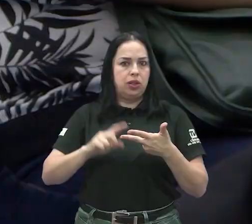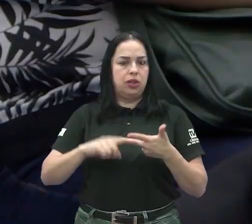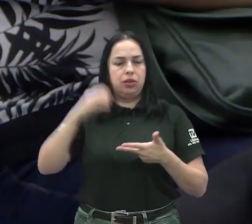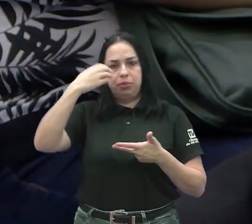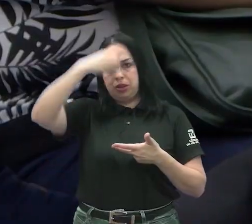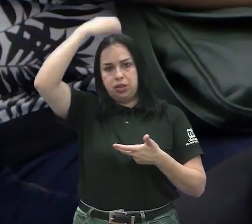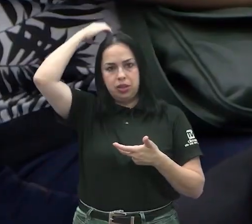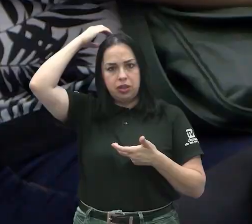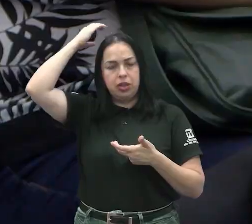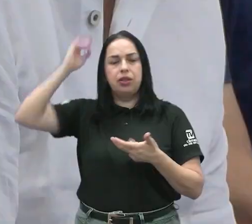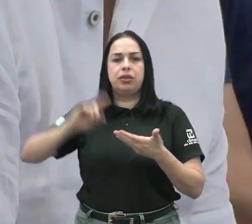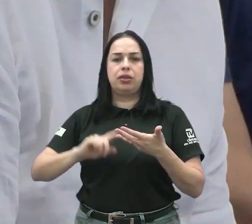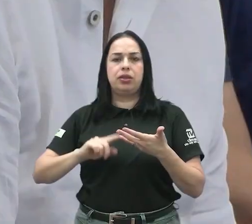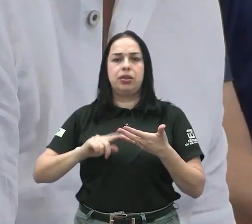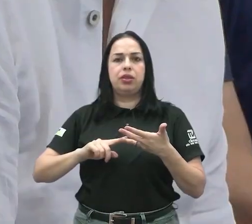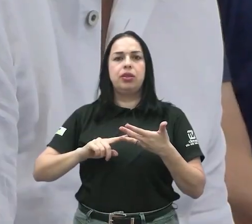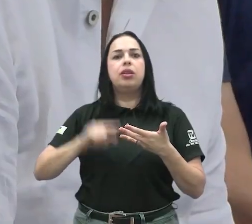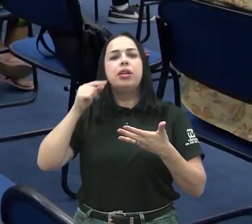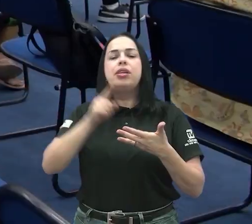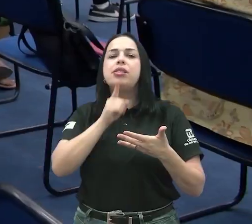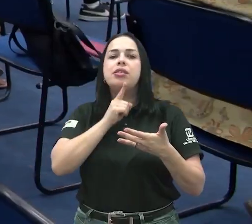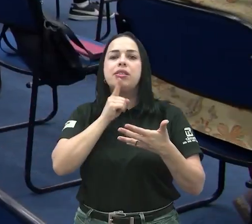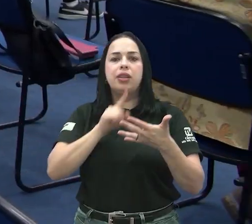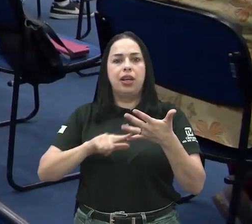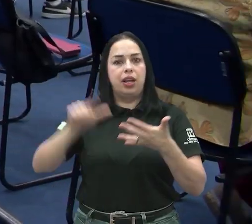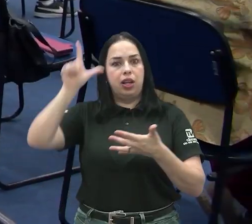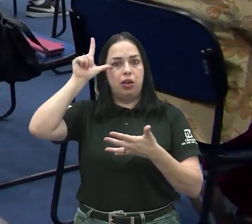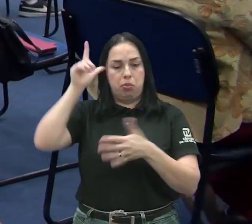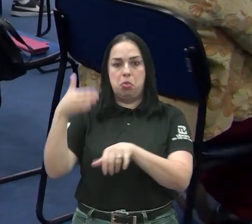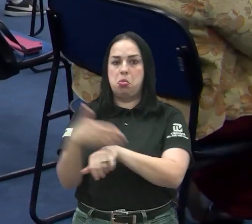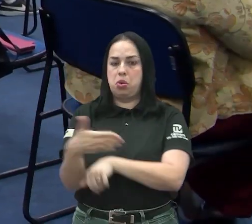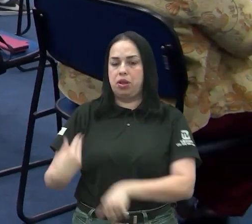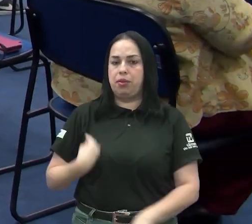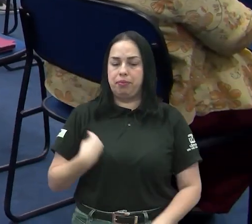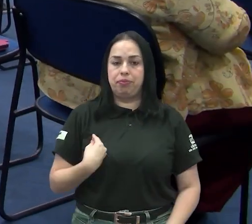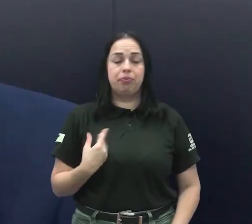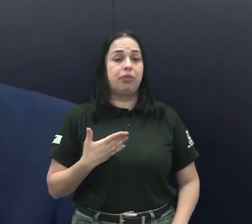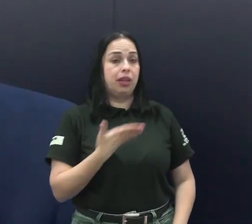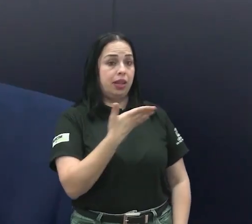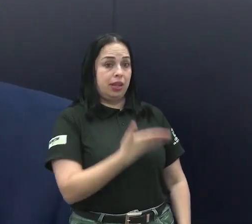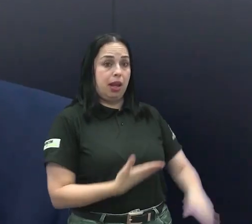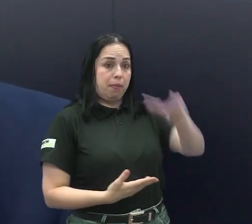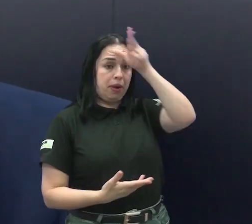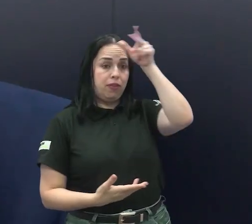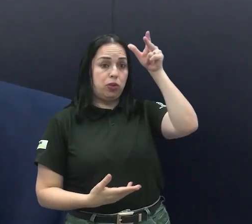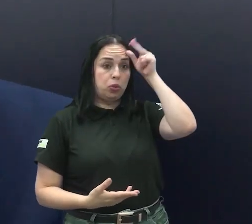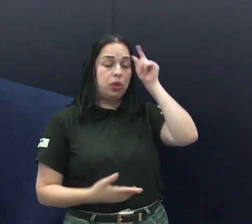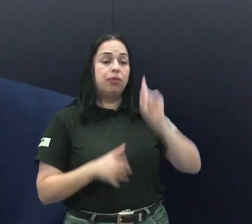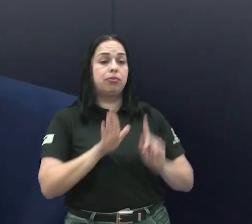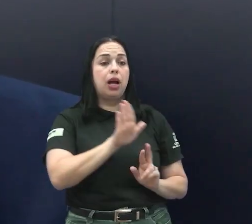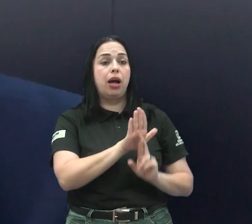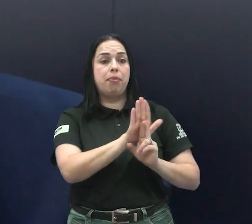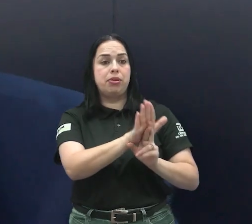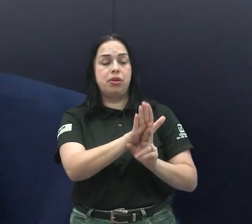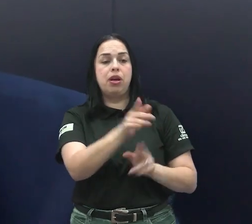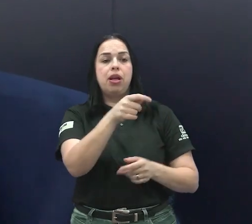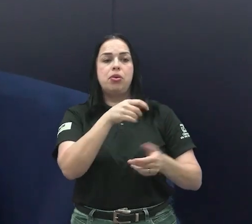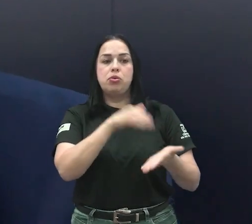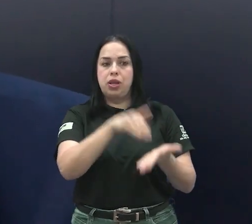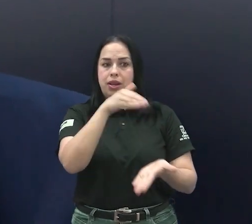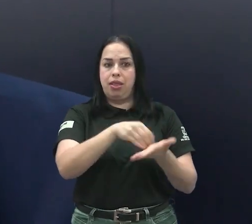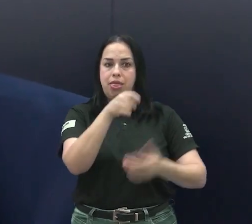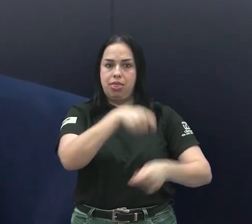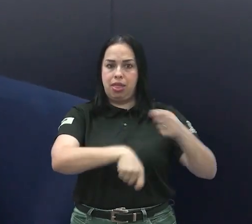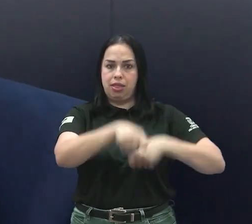Naomi, Juliana Fraga, Carlos Abranches, Sérgio Camargo e Lino Bispo. Pela Prefeitura, participaram o secretário